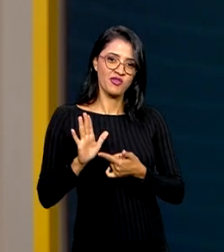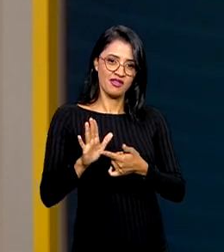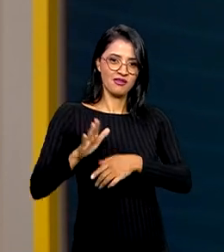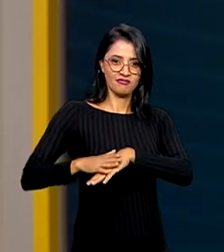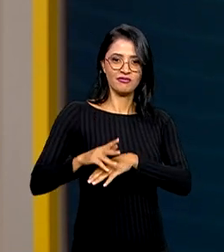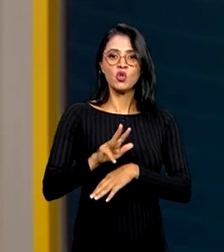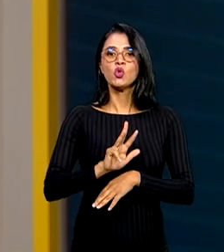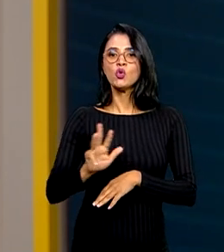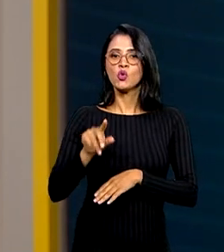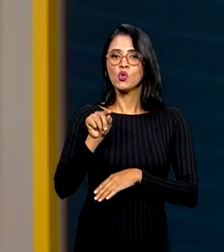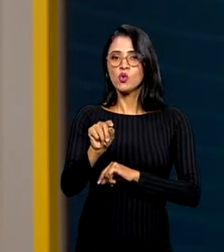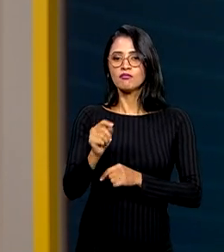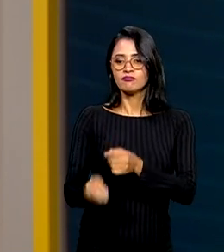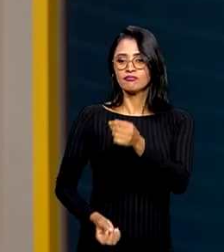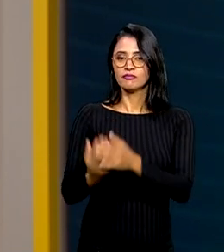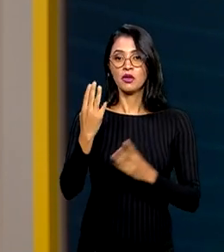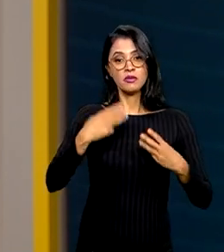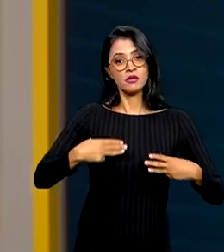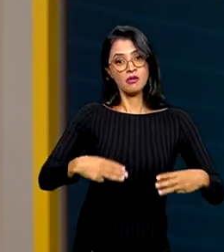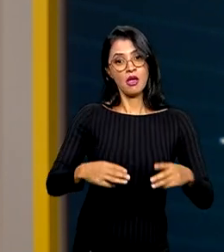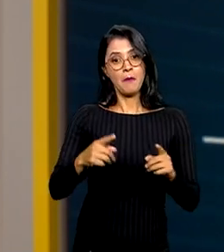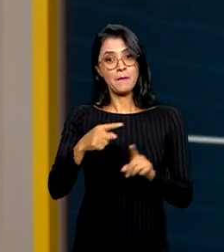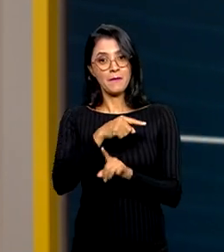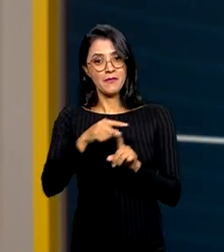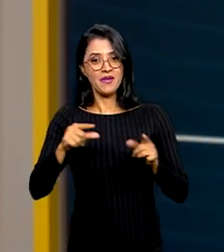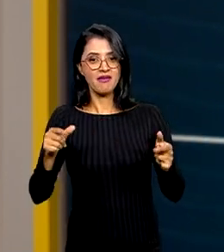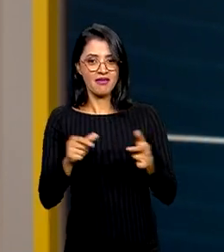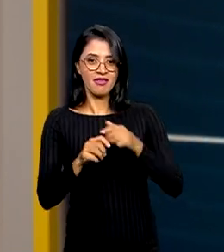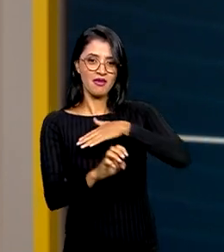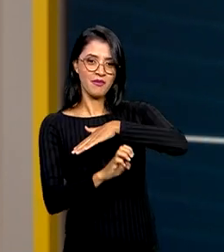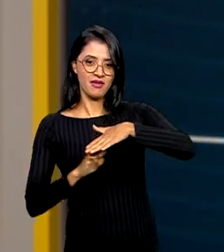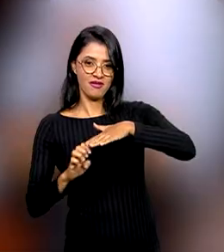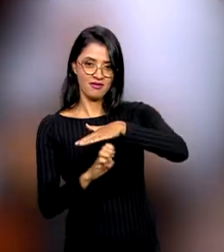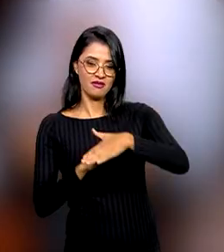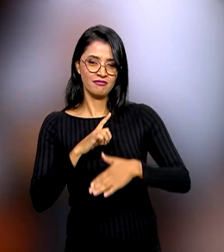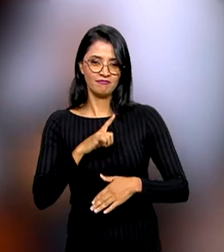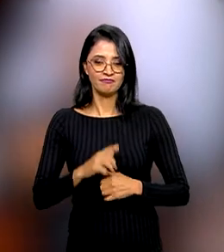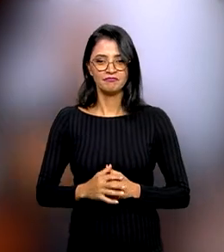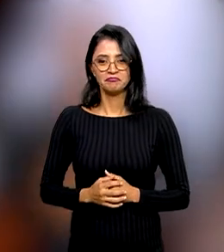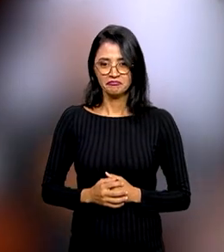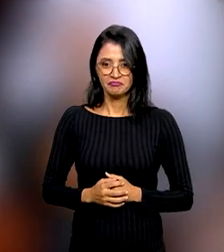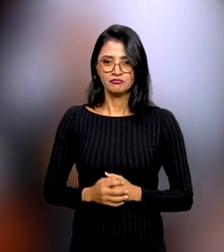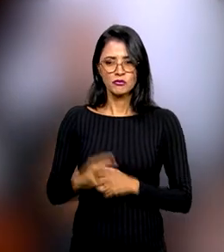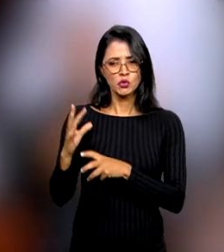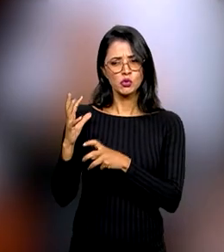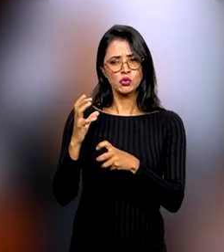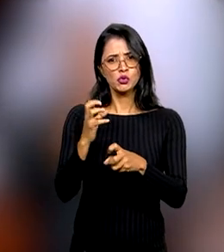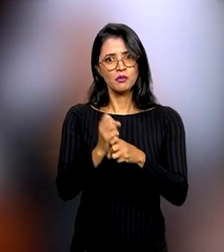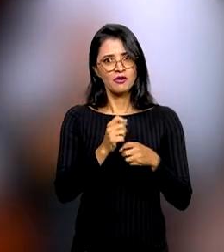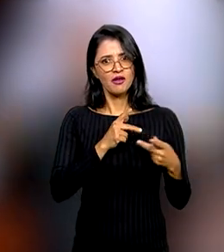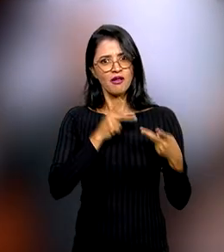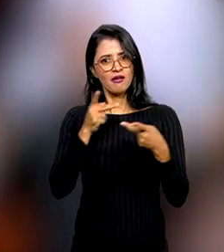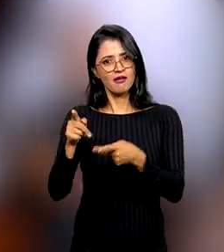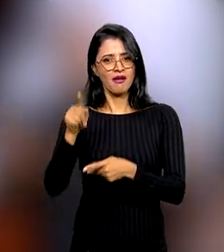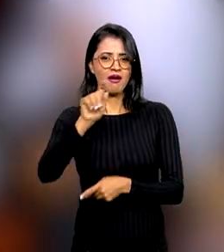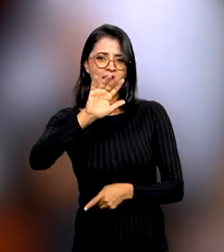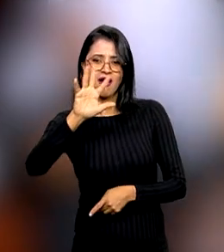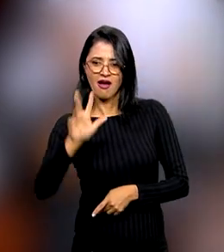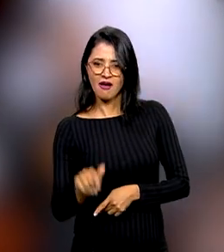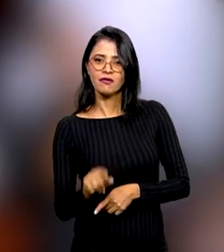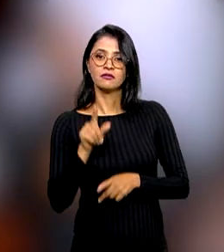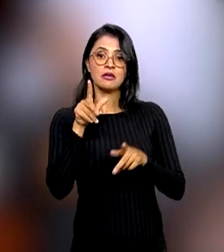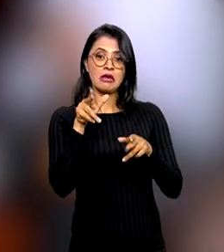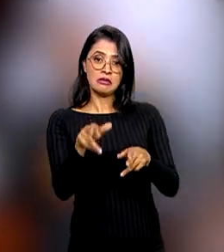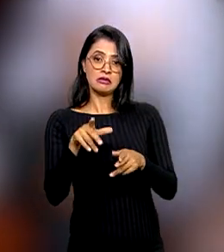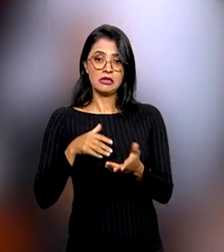de se criar o Ministério da Pequena e Média Empresa. Um balanço sobre a visita à África. Foi